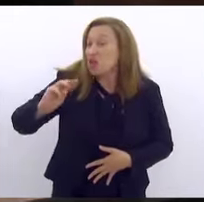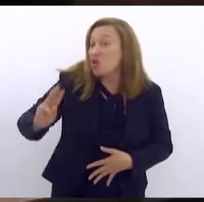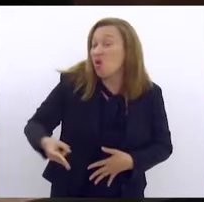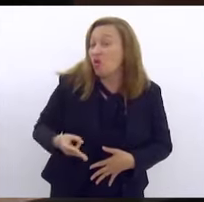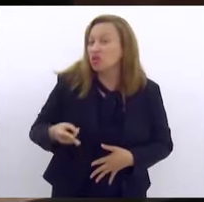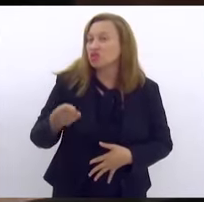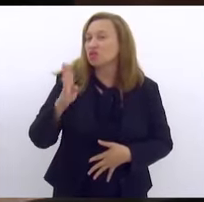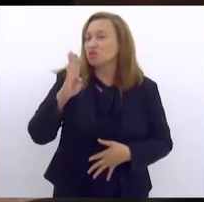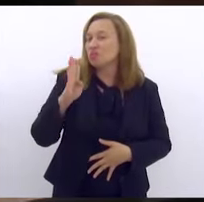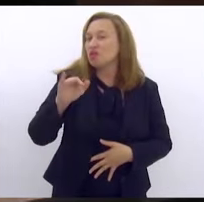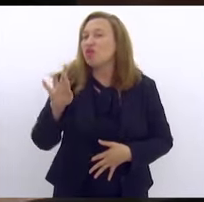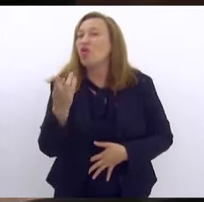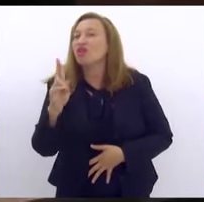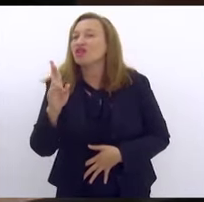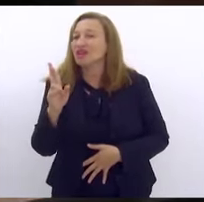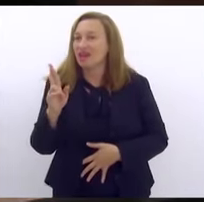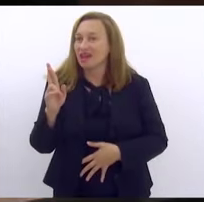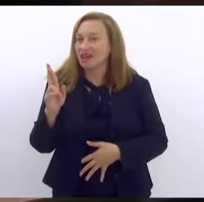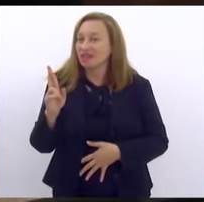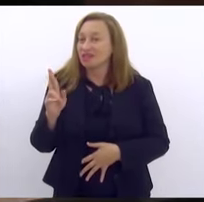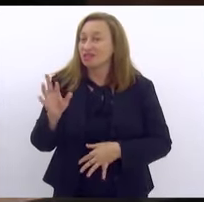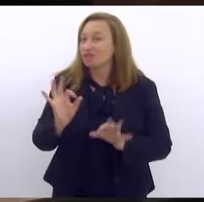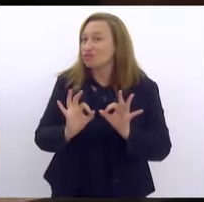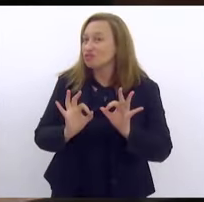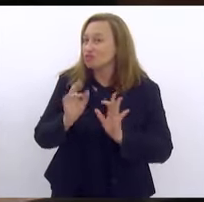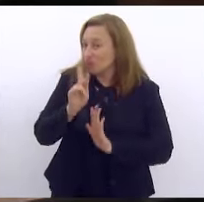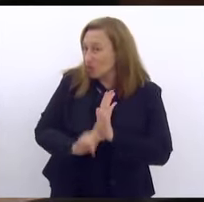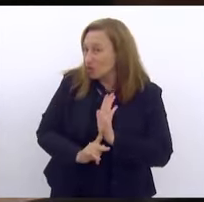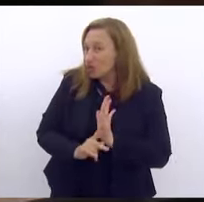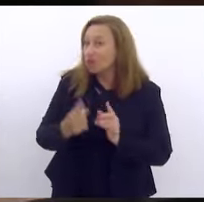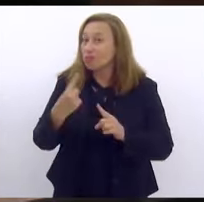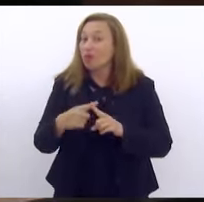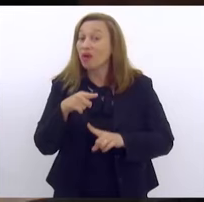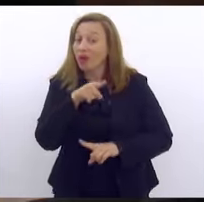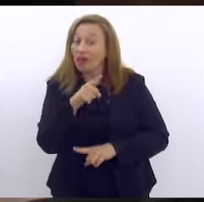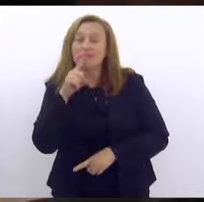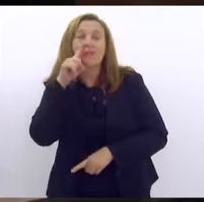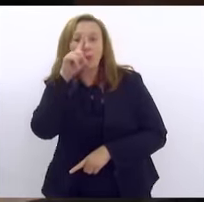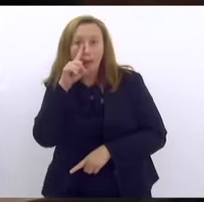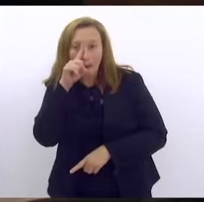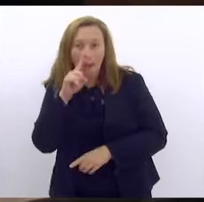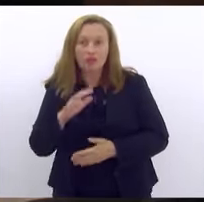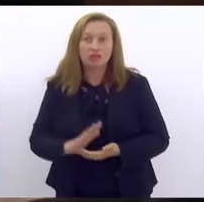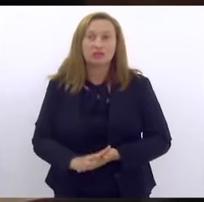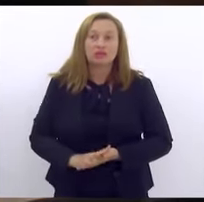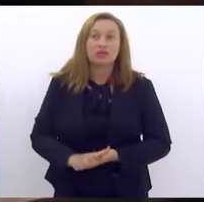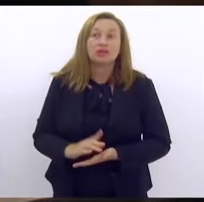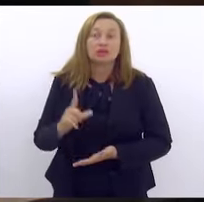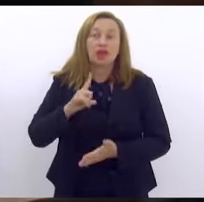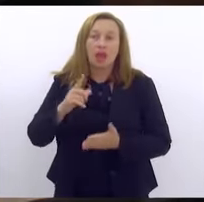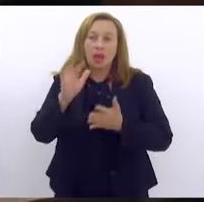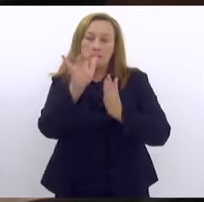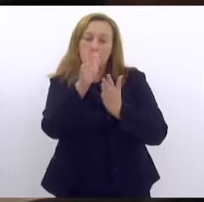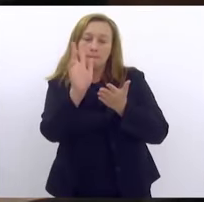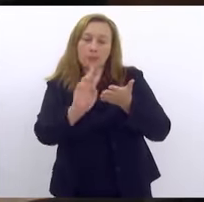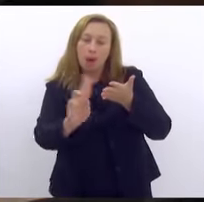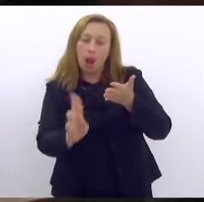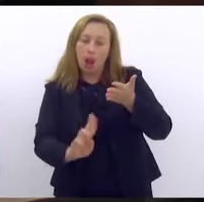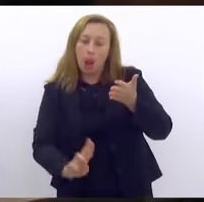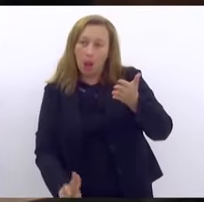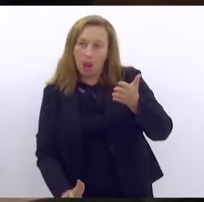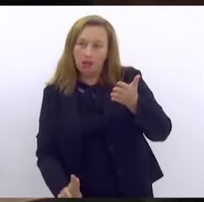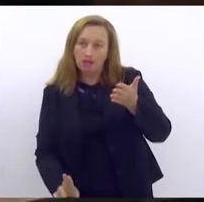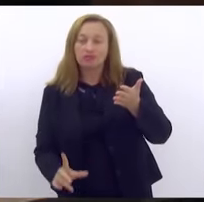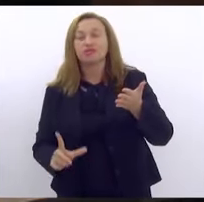dos bilhões de reais, dos projetos, porque esses são perigosos. Aliás, tem listas, que eu